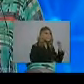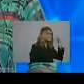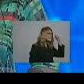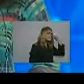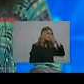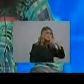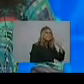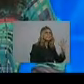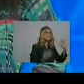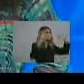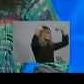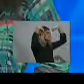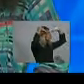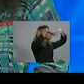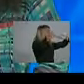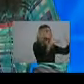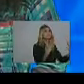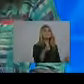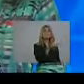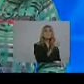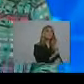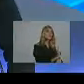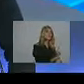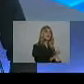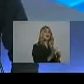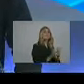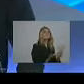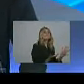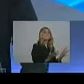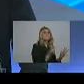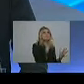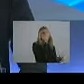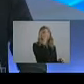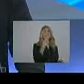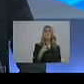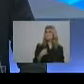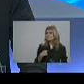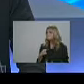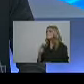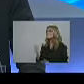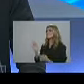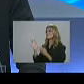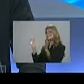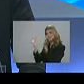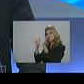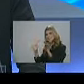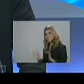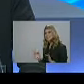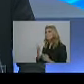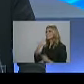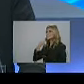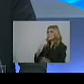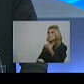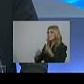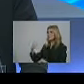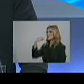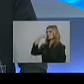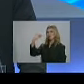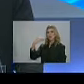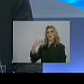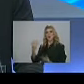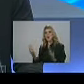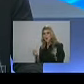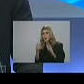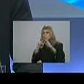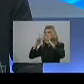iluminação. Eu queria saber a sua opinião sobre a Guarda Municipal. Olha, eu estou muito feliz com esse debate aqui, sobretudo com você, que escolheu a segurança